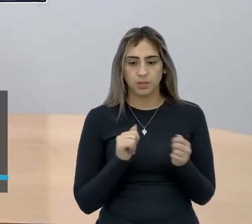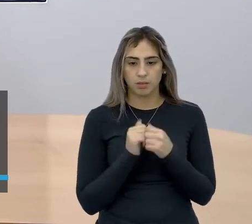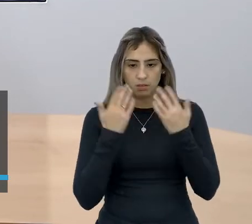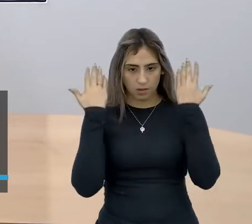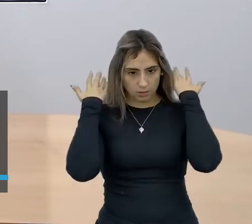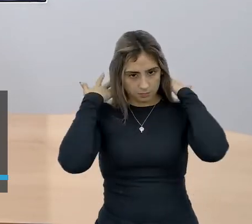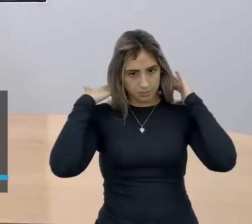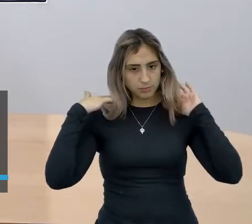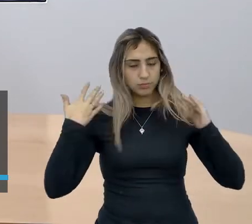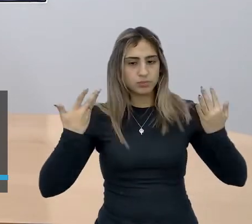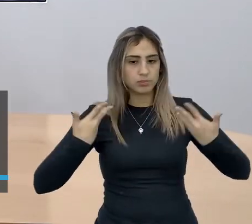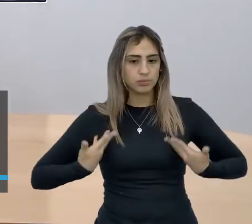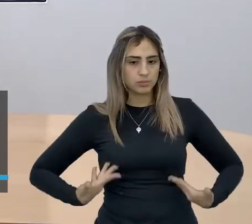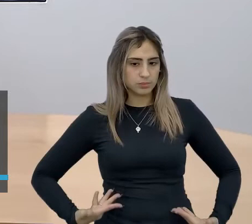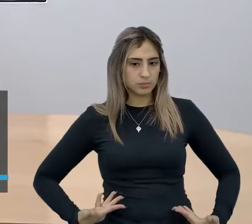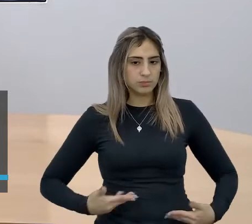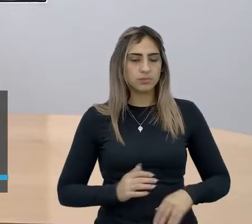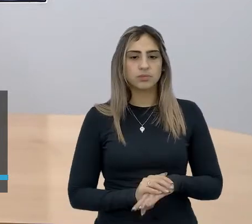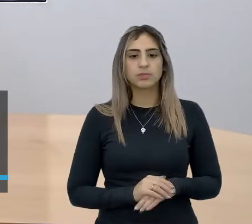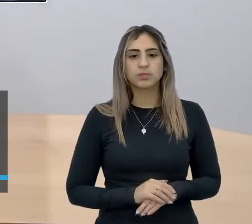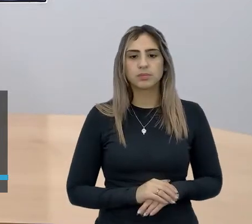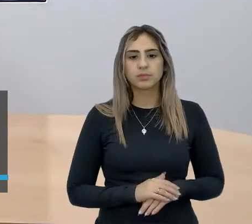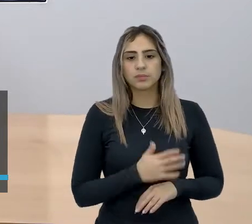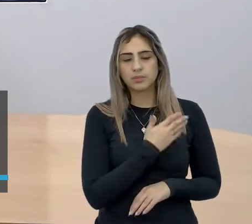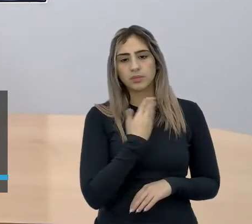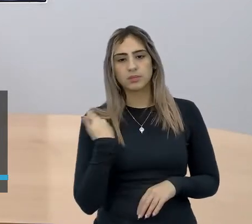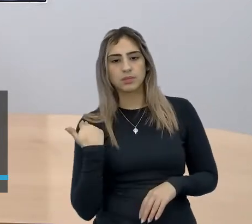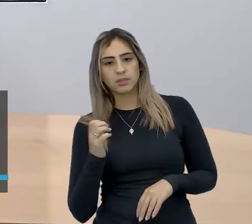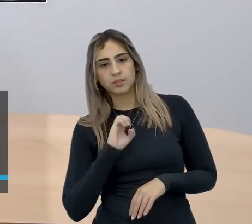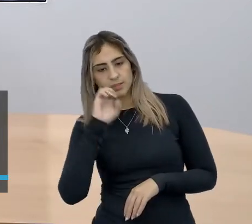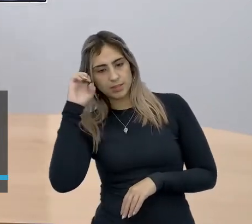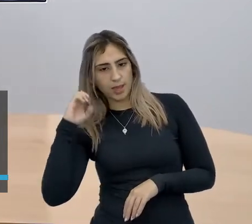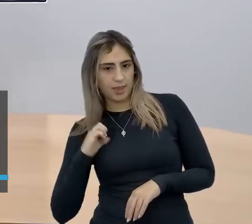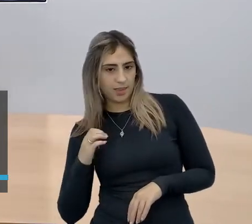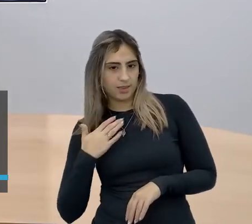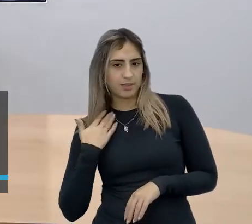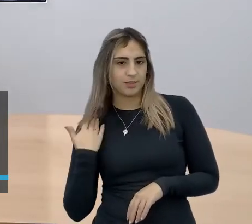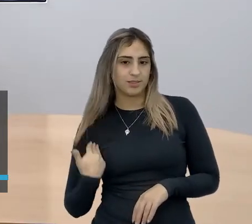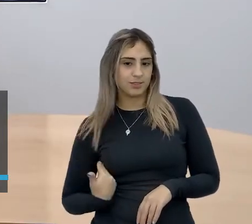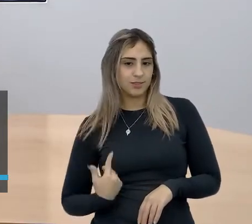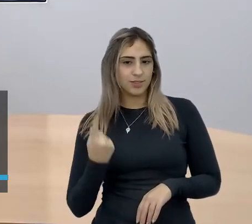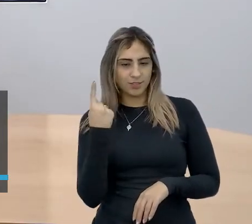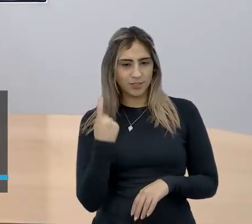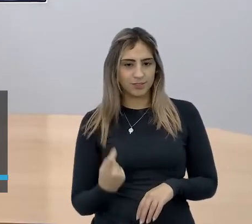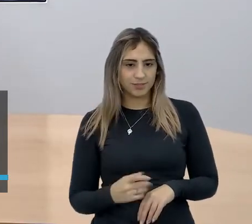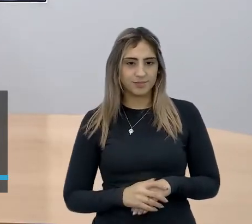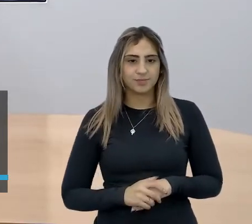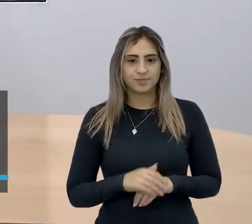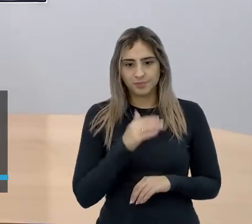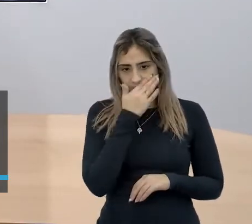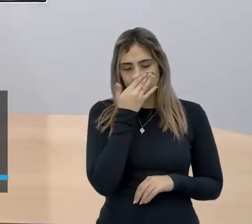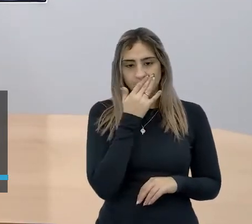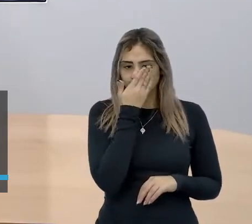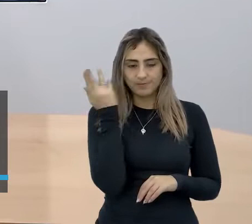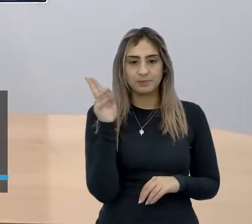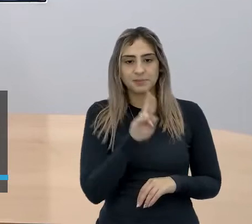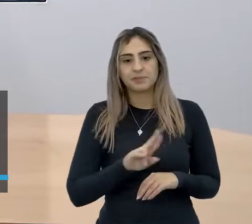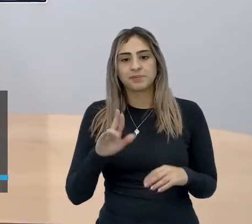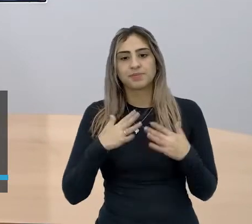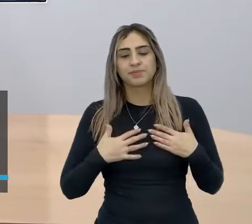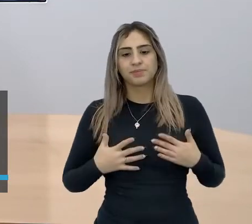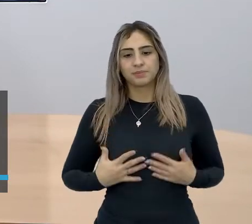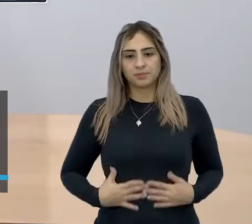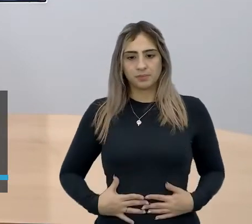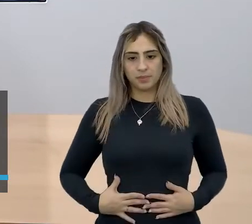cabelos soltos, tá certo? Mais pro lado esquerdo meu do que do lado direito, então eles estão de um lado só. Eu estou com uma